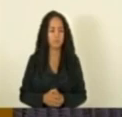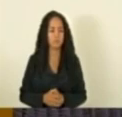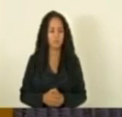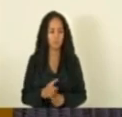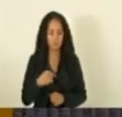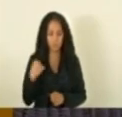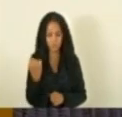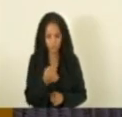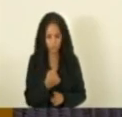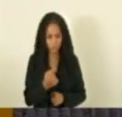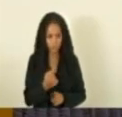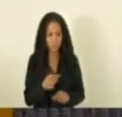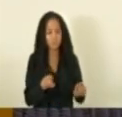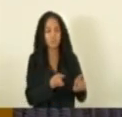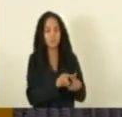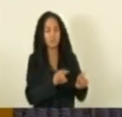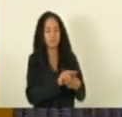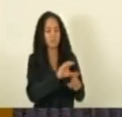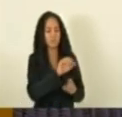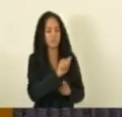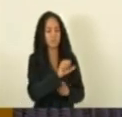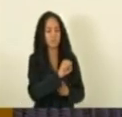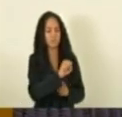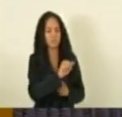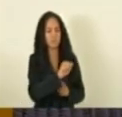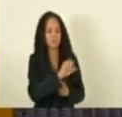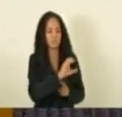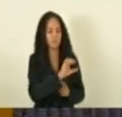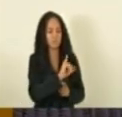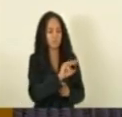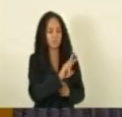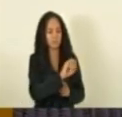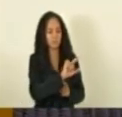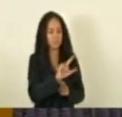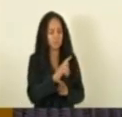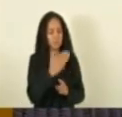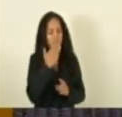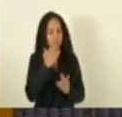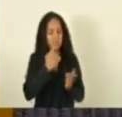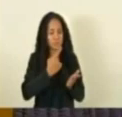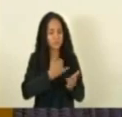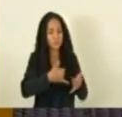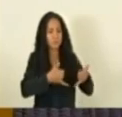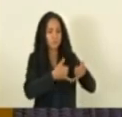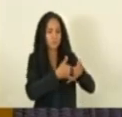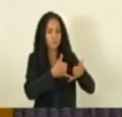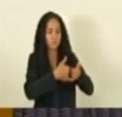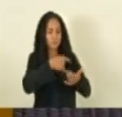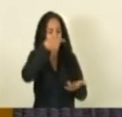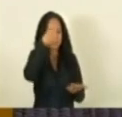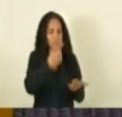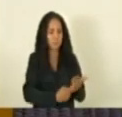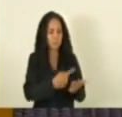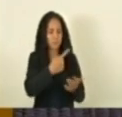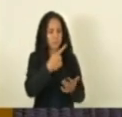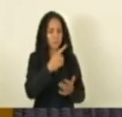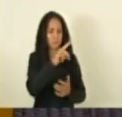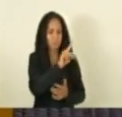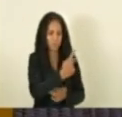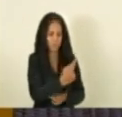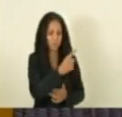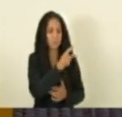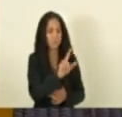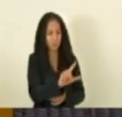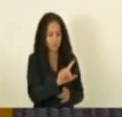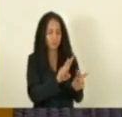a Casa Civil ficou de entrar em contato para marcarmos uma reunião sobre este PL, não sobre a PEC, sobre o